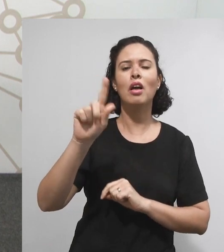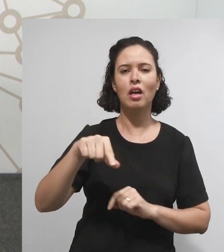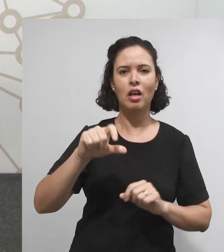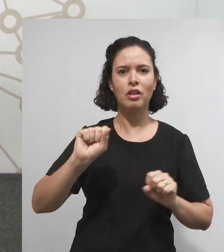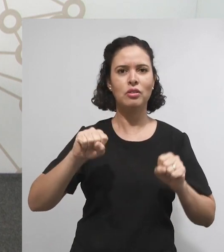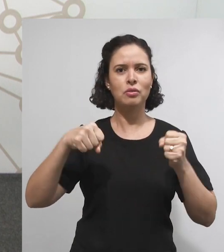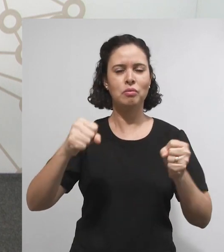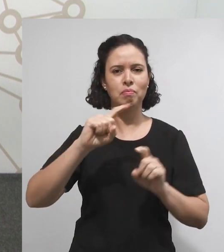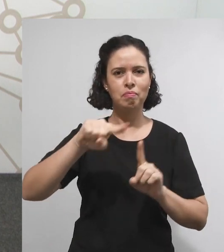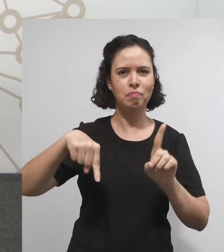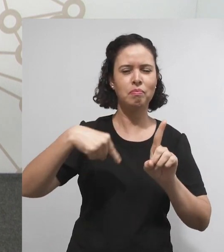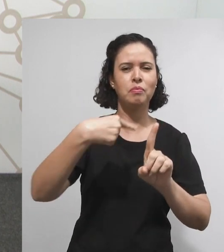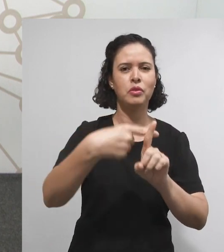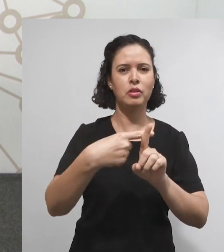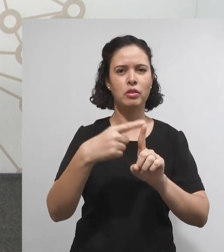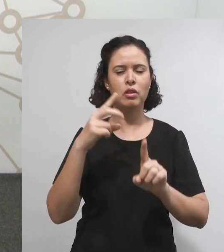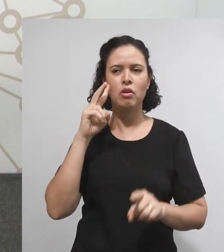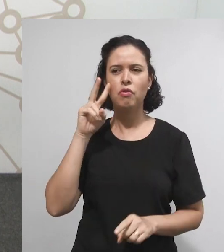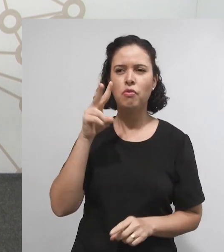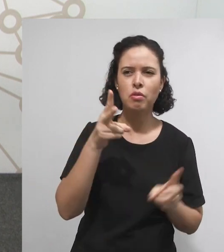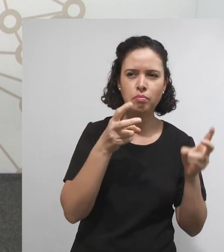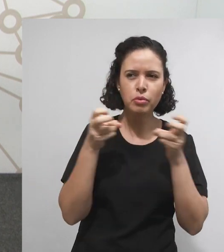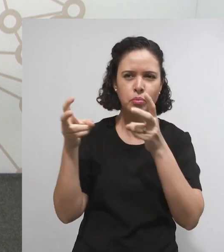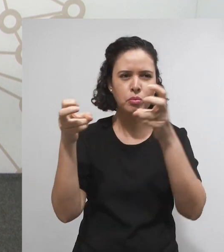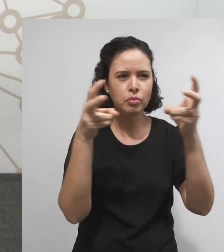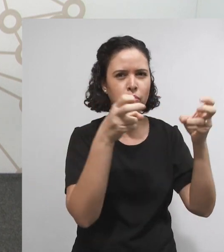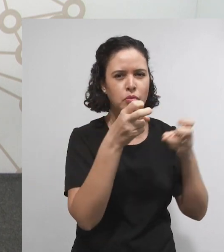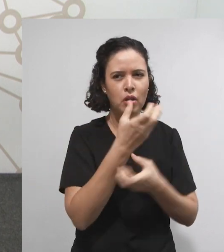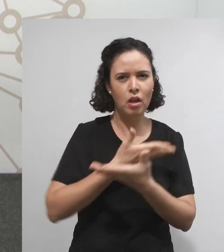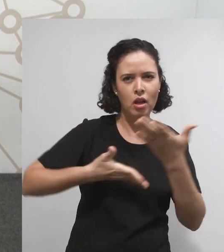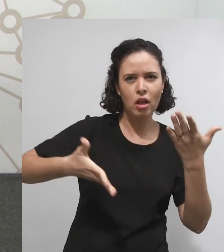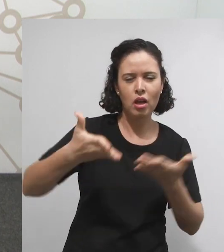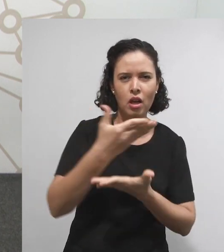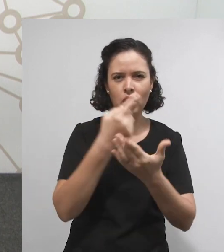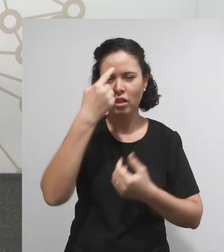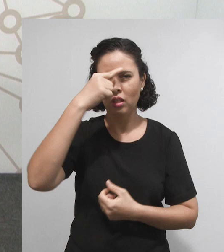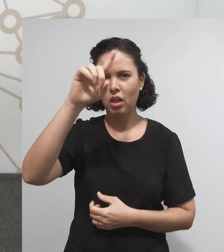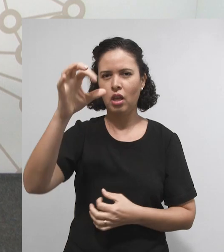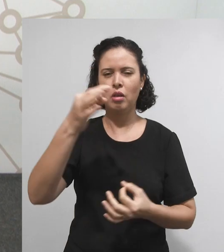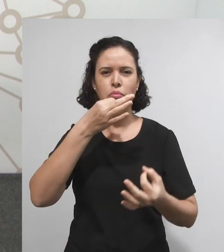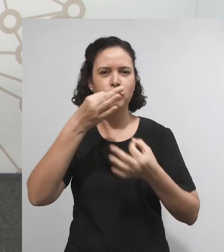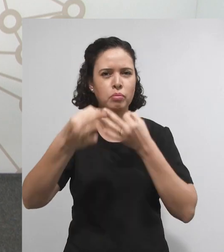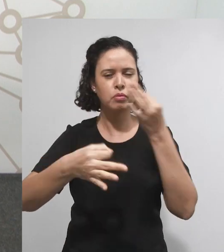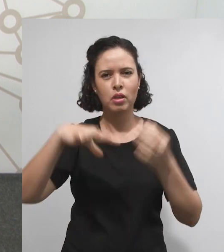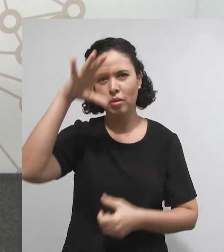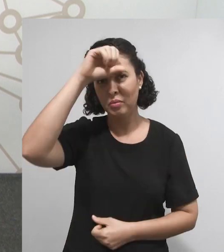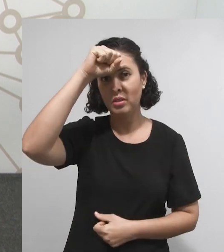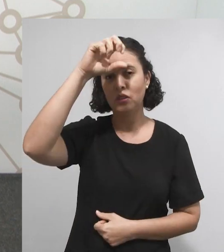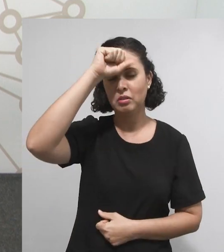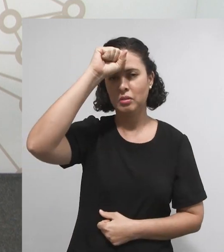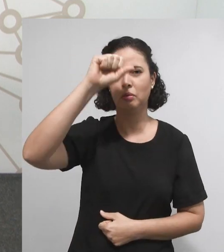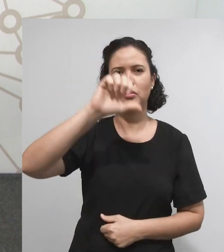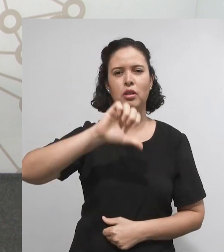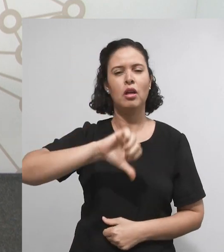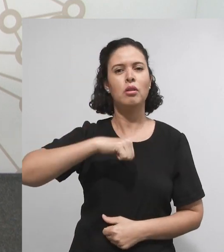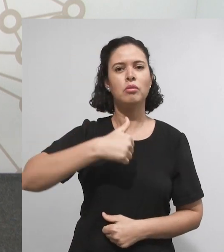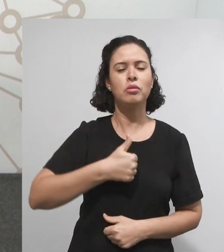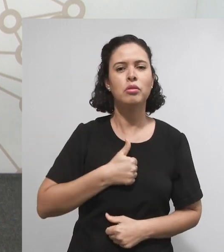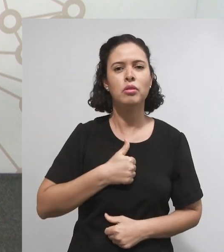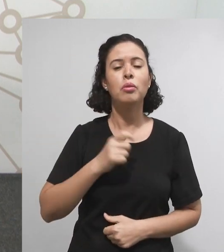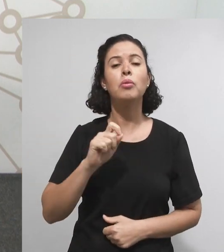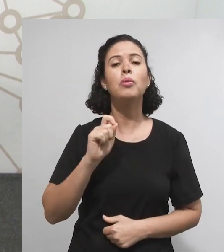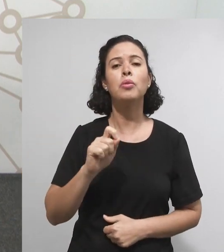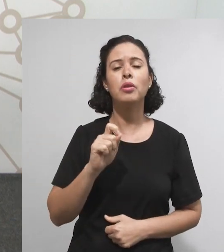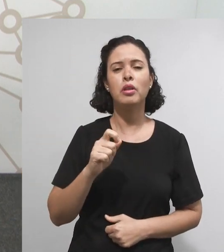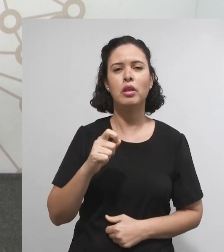ativo, de atento às tentações do saber, de articulador de ideias críticas, atitudinais,